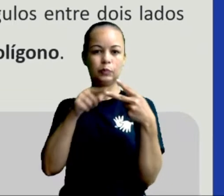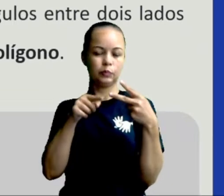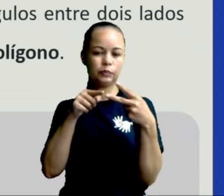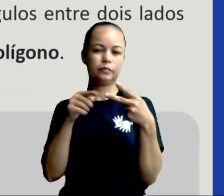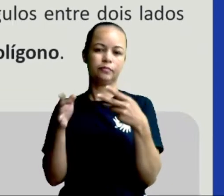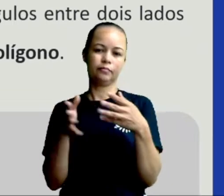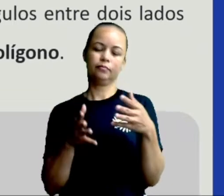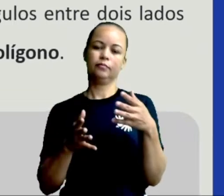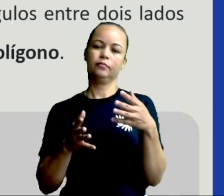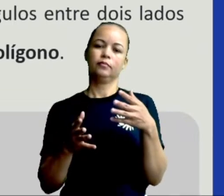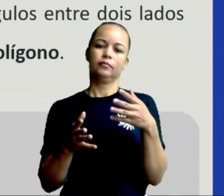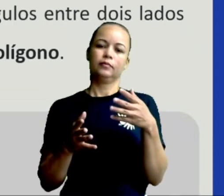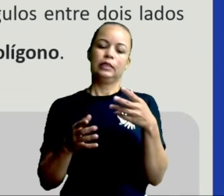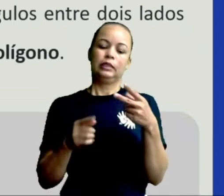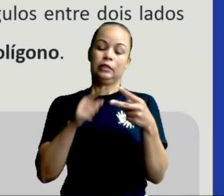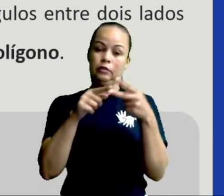dois